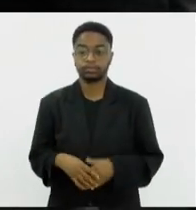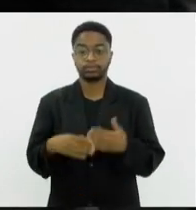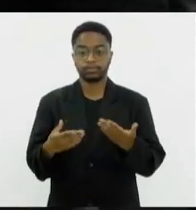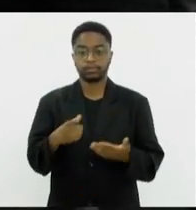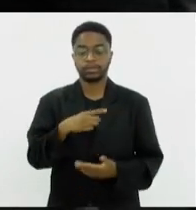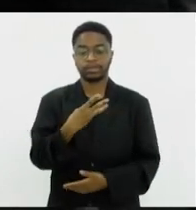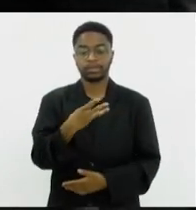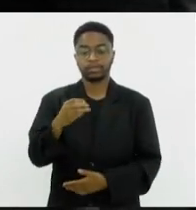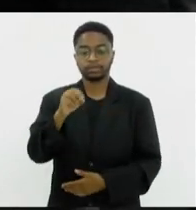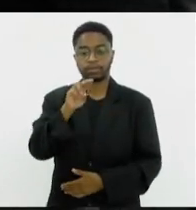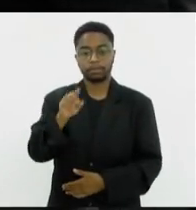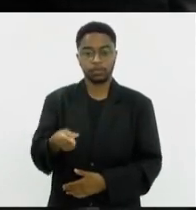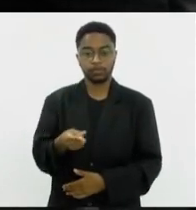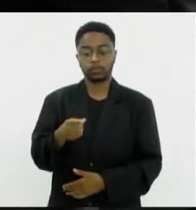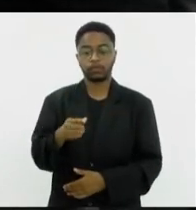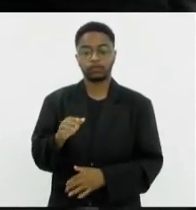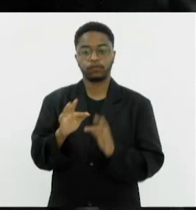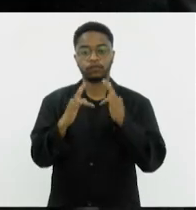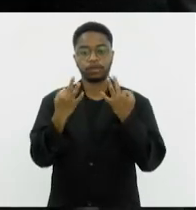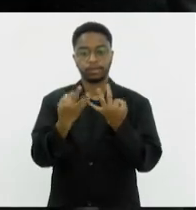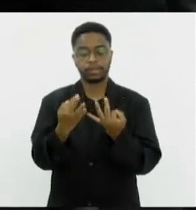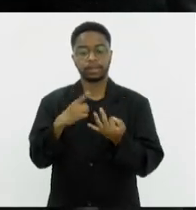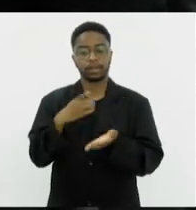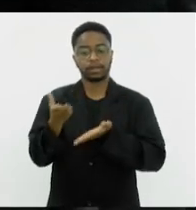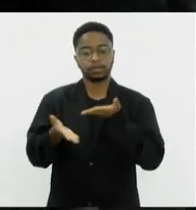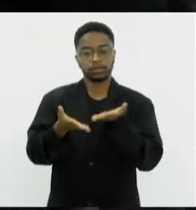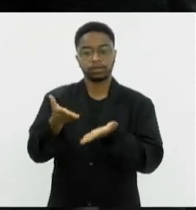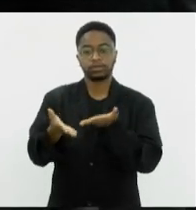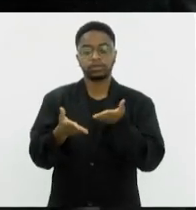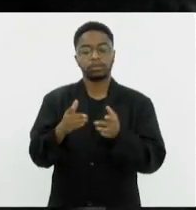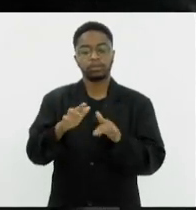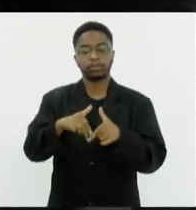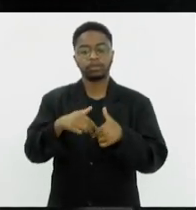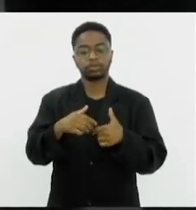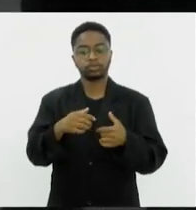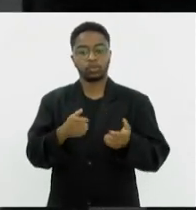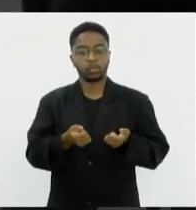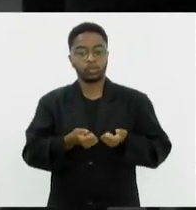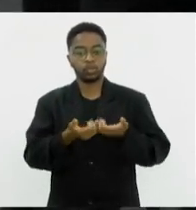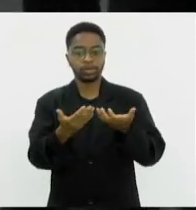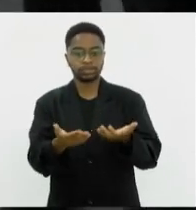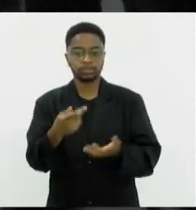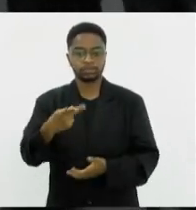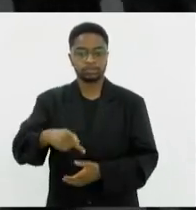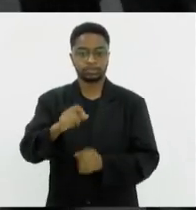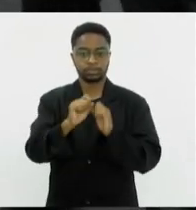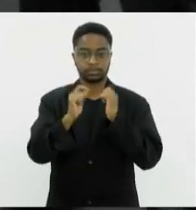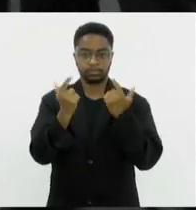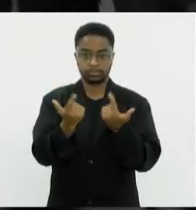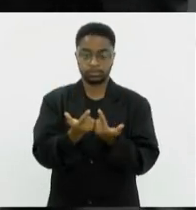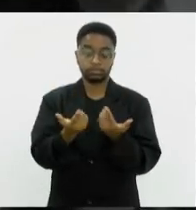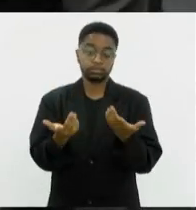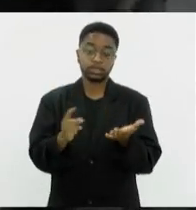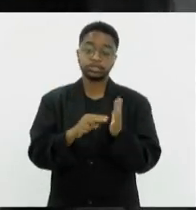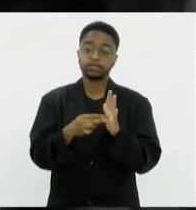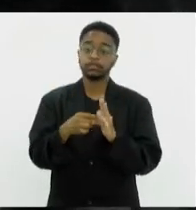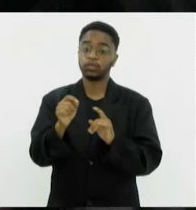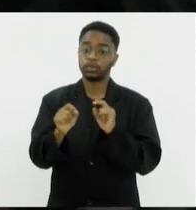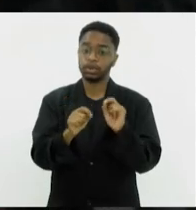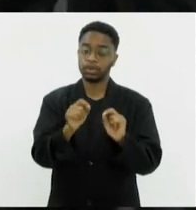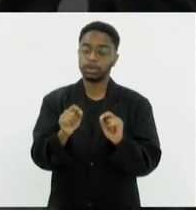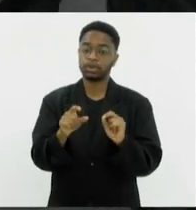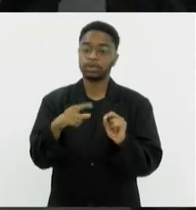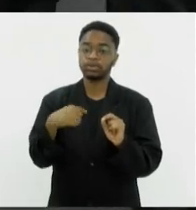mil famílias foram atendidas diretamente com esses recursos doados pela Assembleia Legislativa. Ou seja, temos